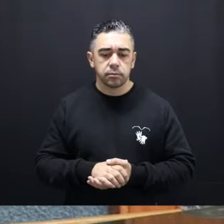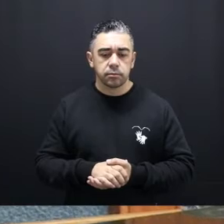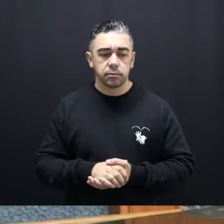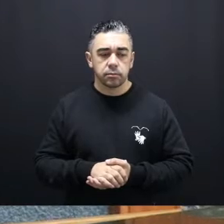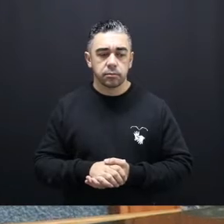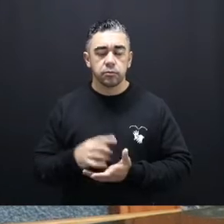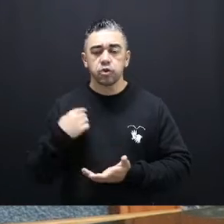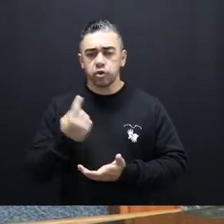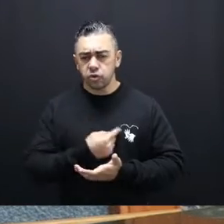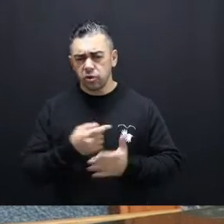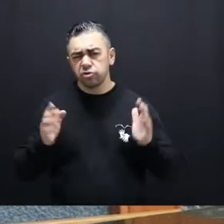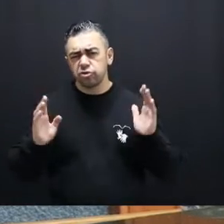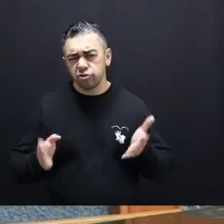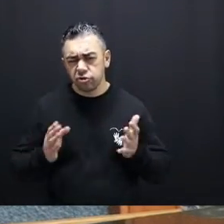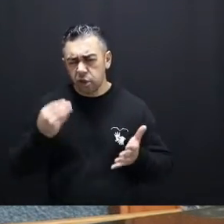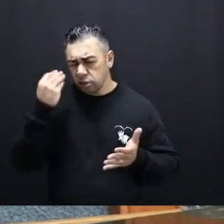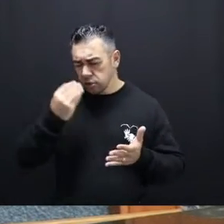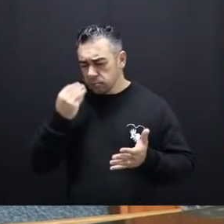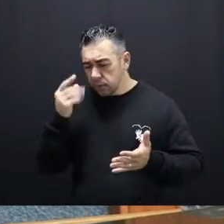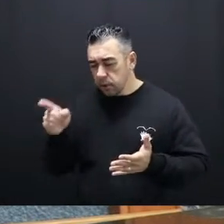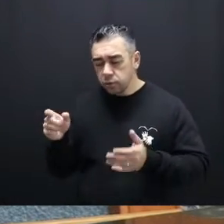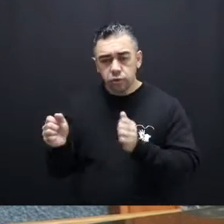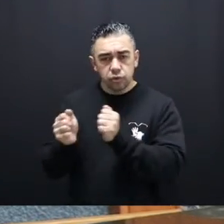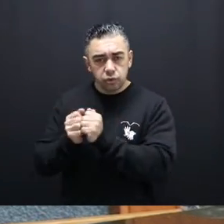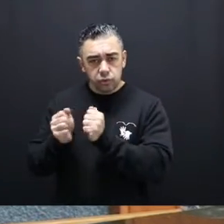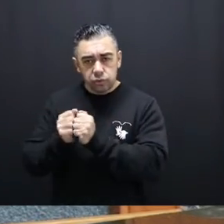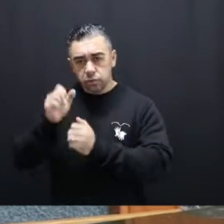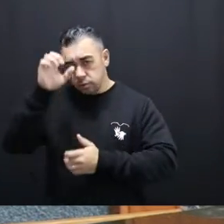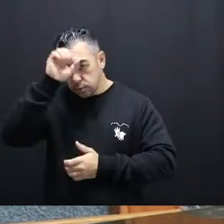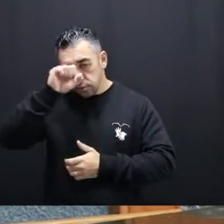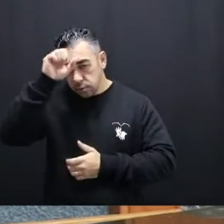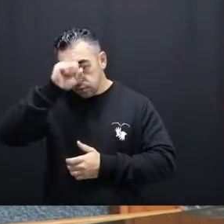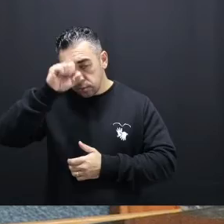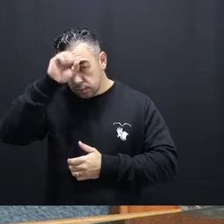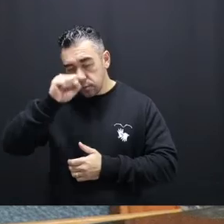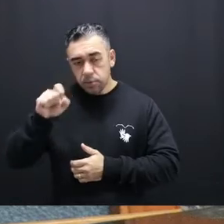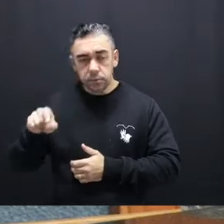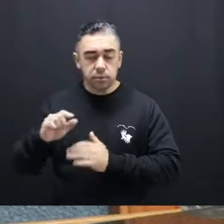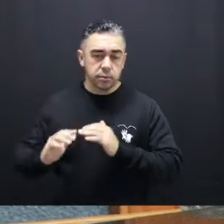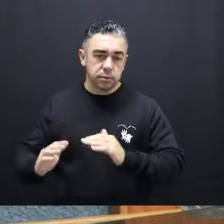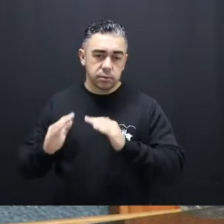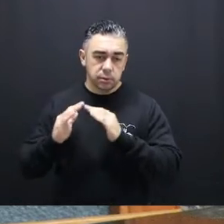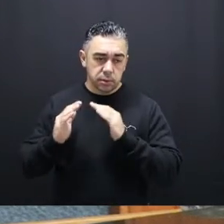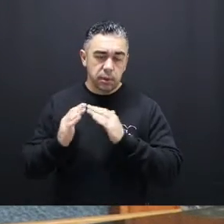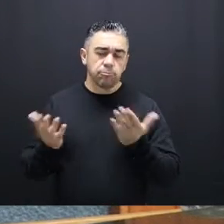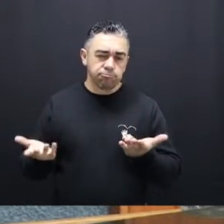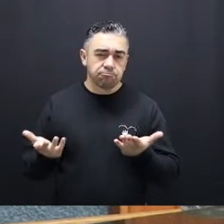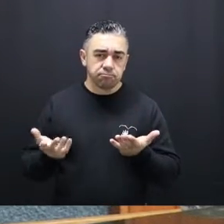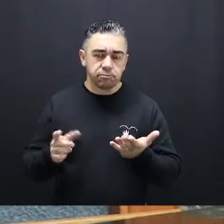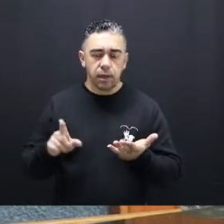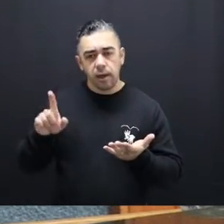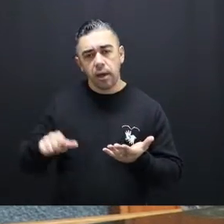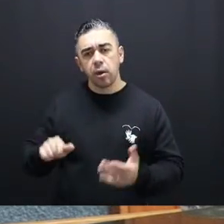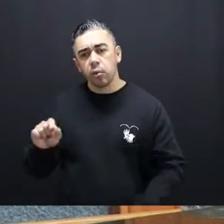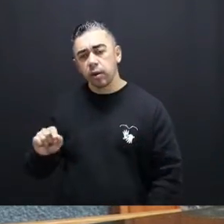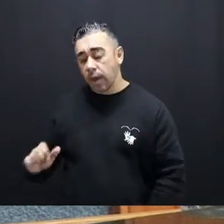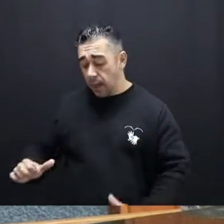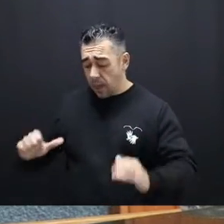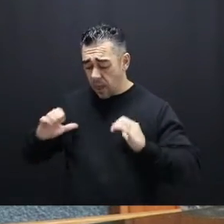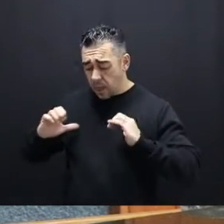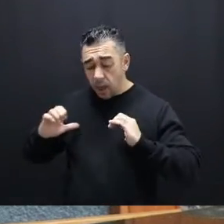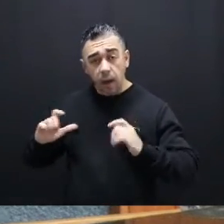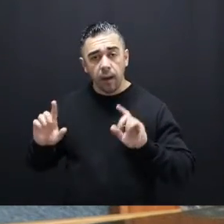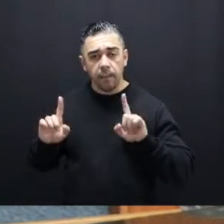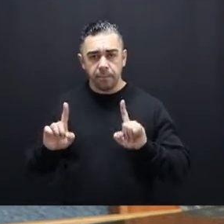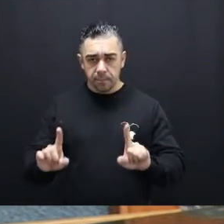é nós que já vivenciamos com ele e apresenta também em casa não não só aqui na casa tem que lembrar de ser questão da ética né então agora um